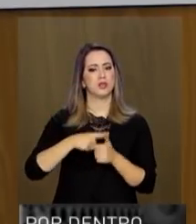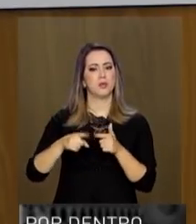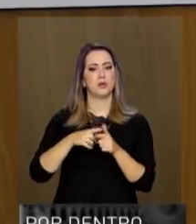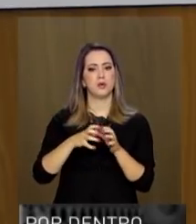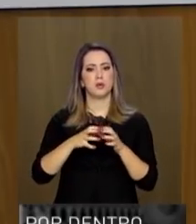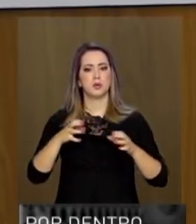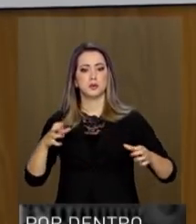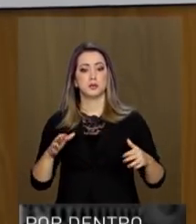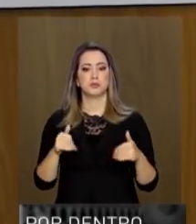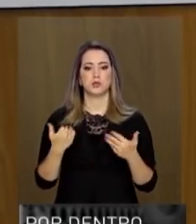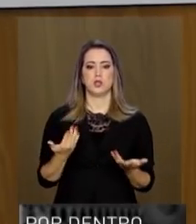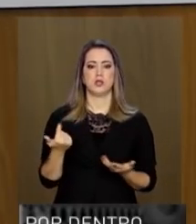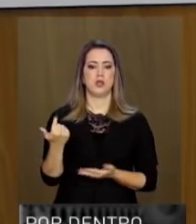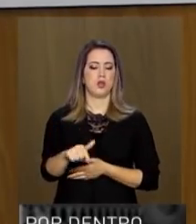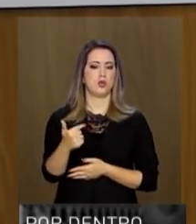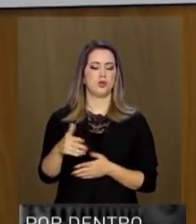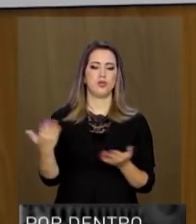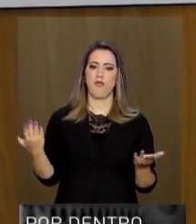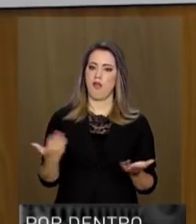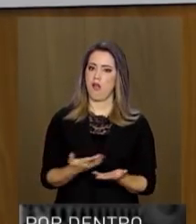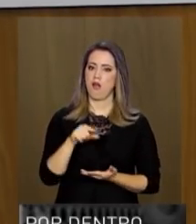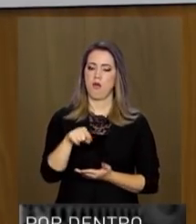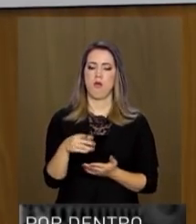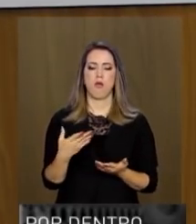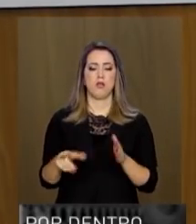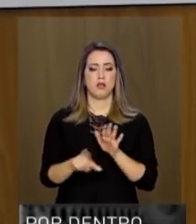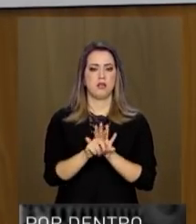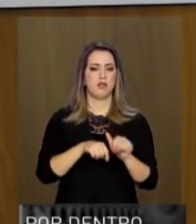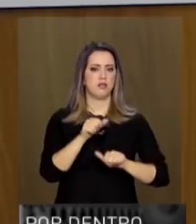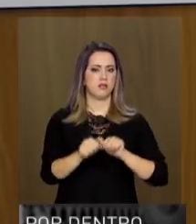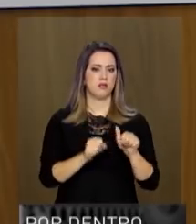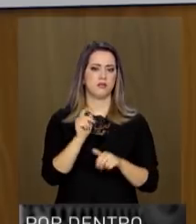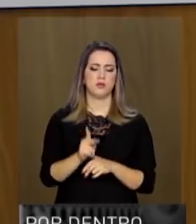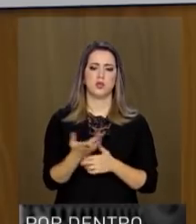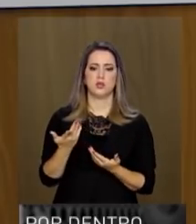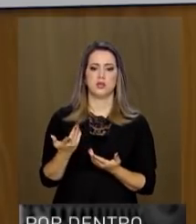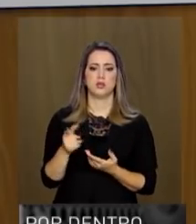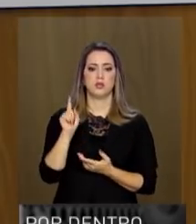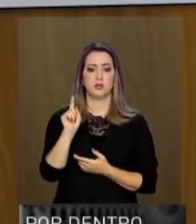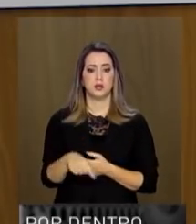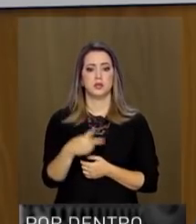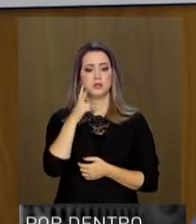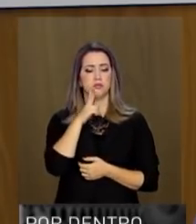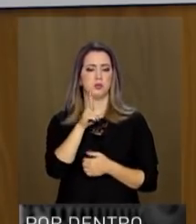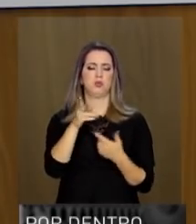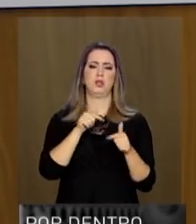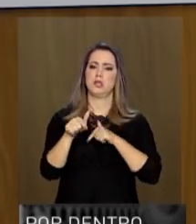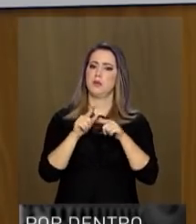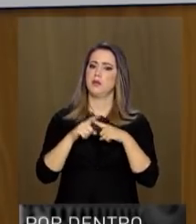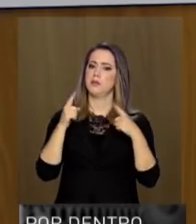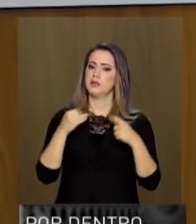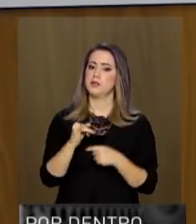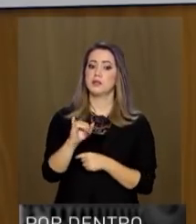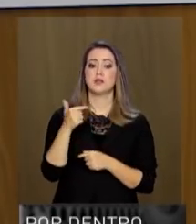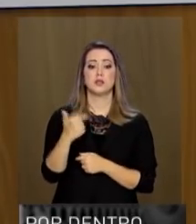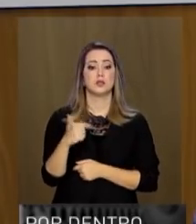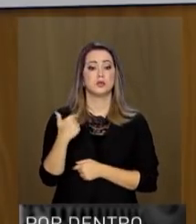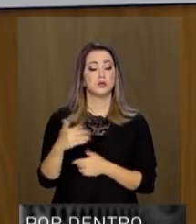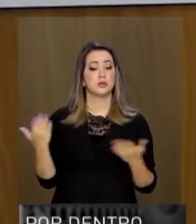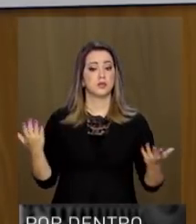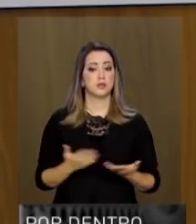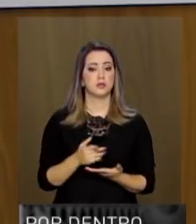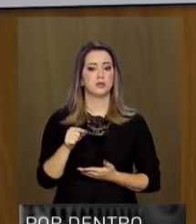se nós não fizermos a reforma da Previdência agora, não é naturalmente essa hipótese com a qual eu trabalho, mas caso isso venha a